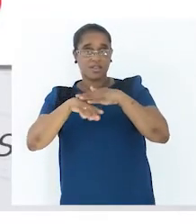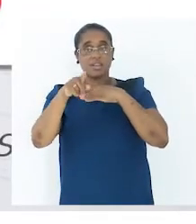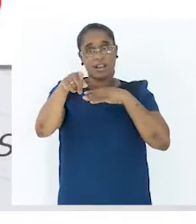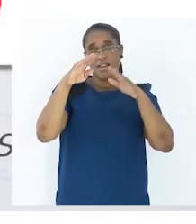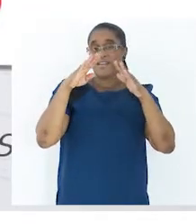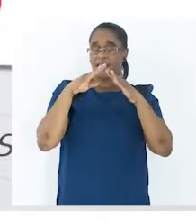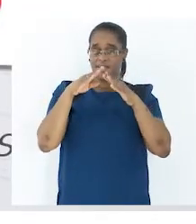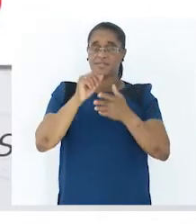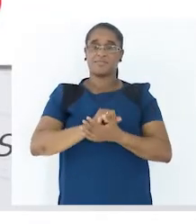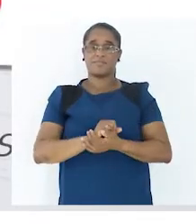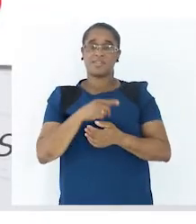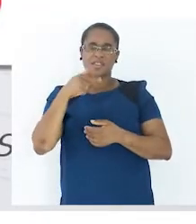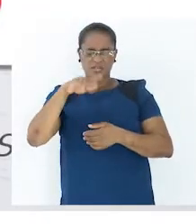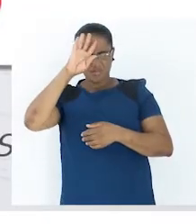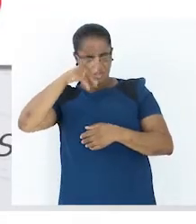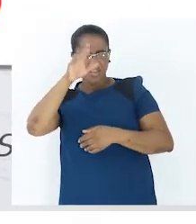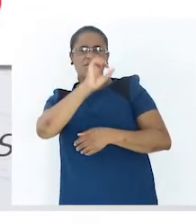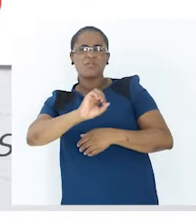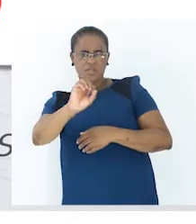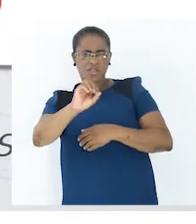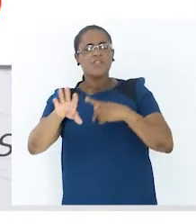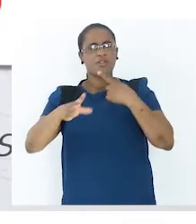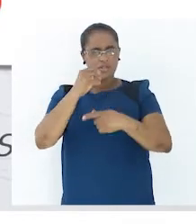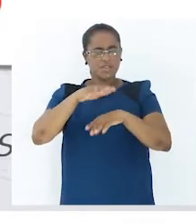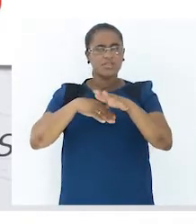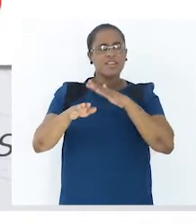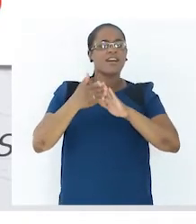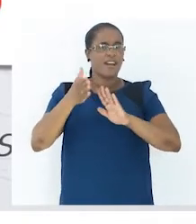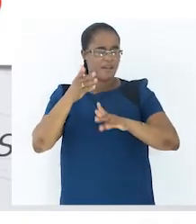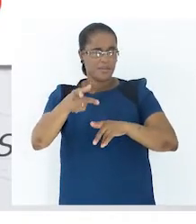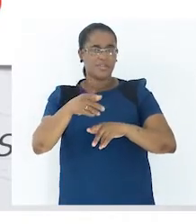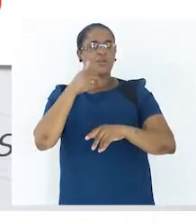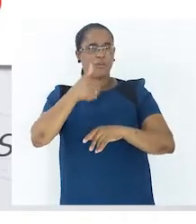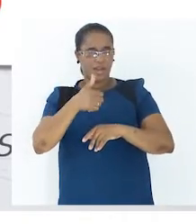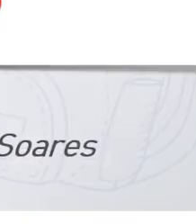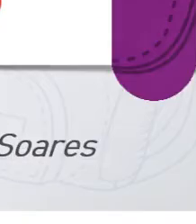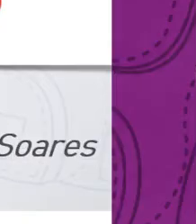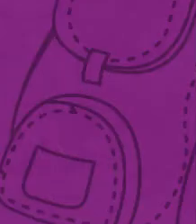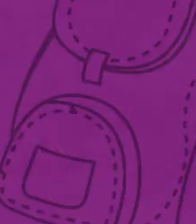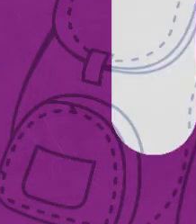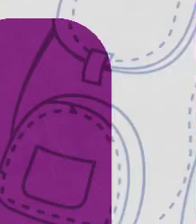consolidação em casa e temos a certeza que vai conseguir fazer rapidamente e corretamente.